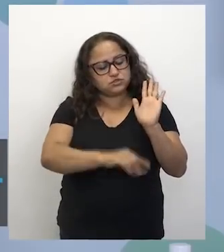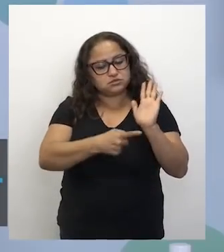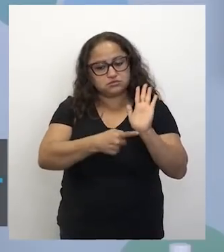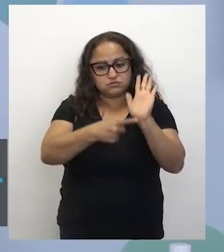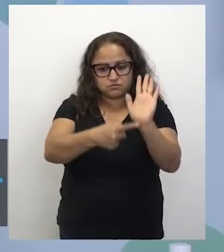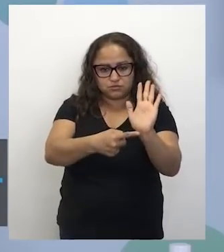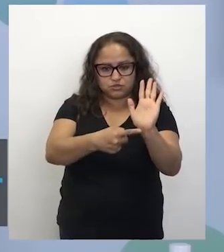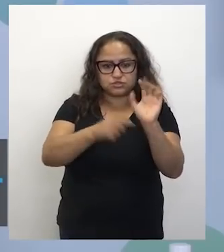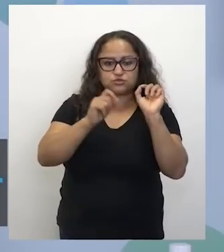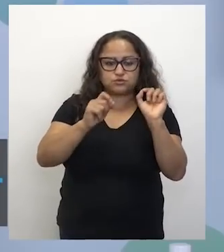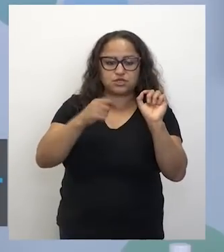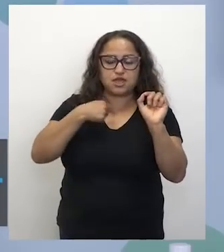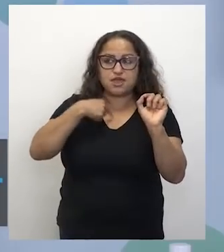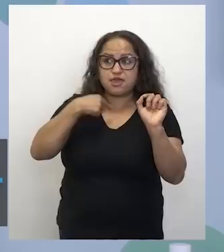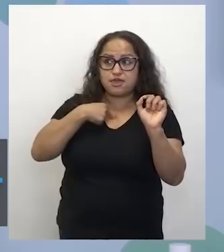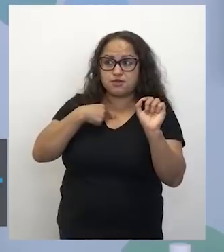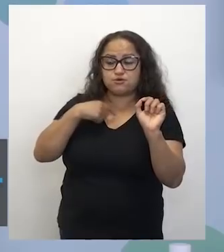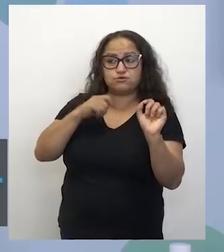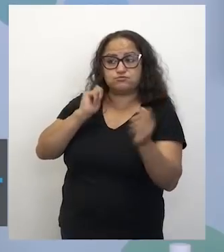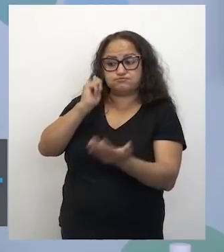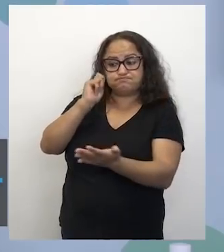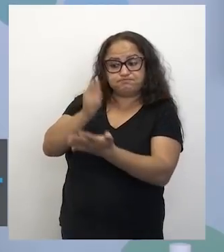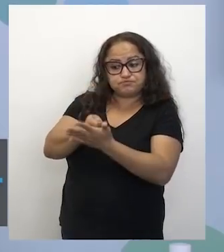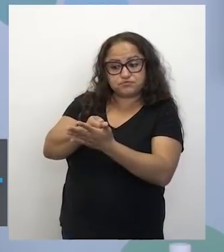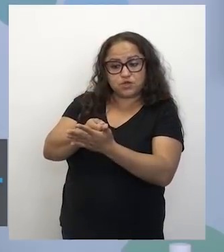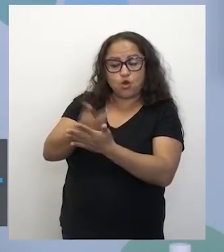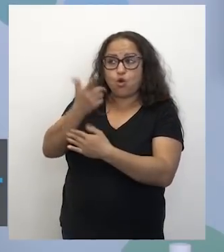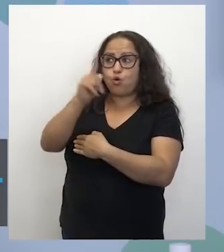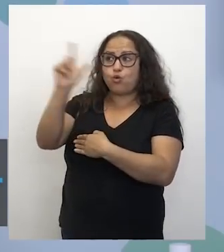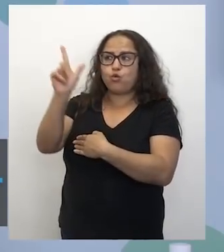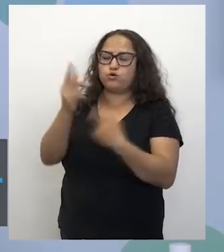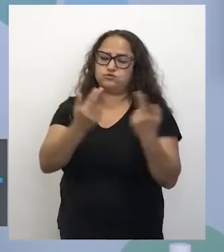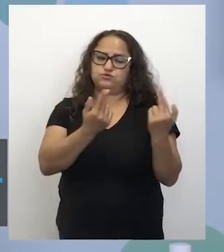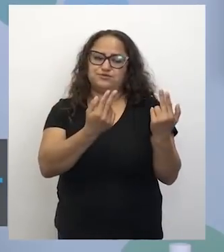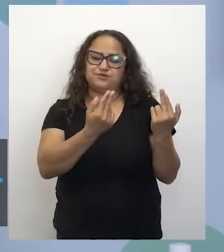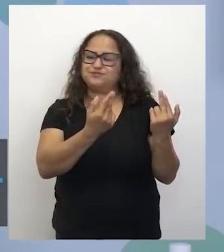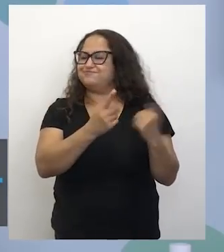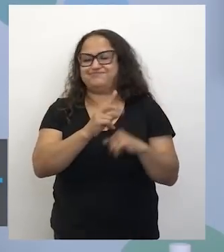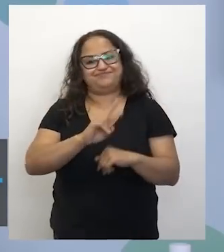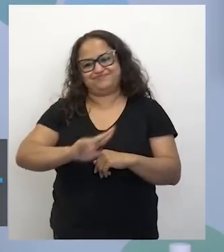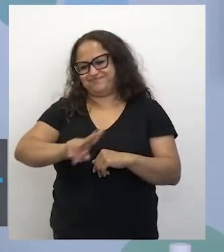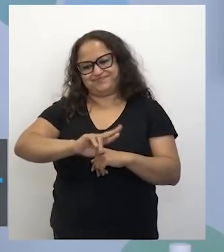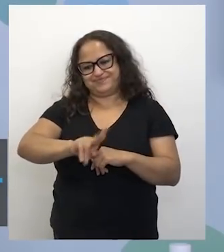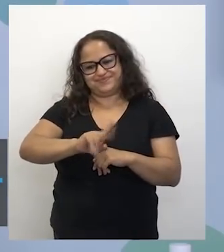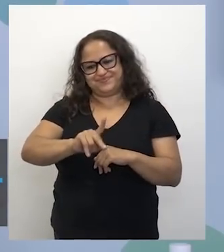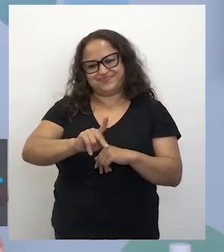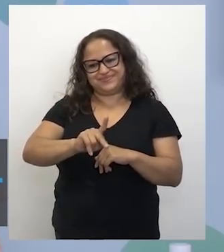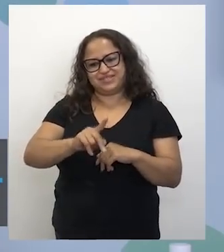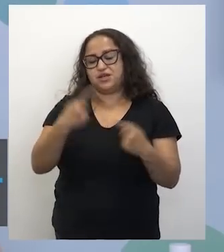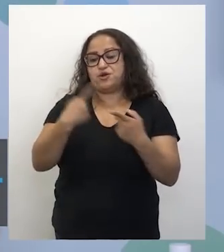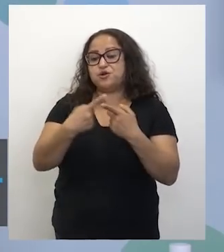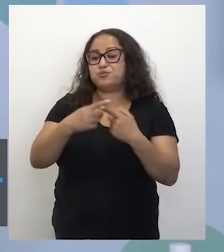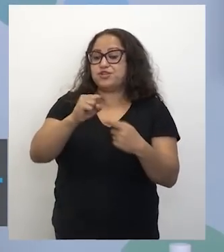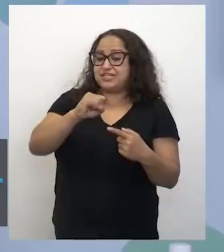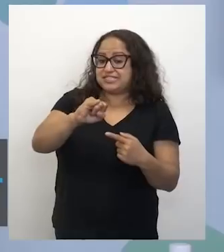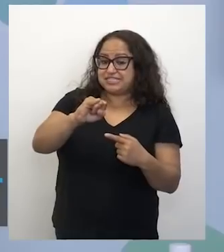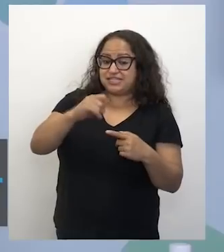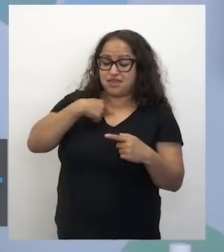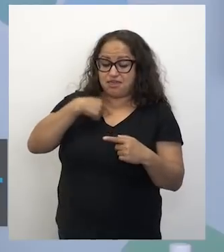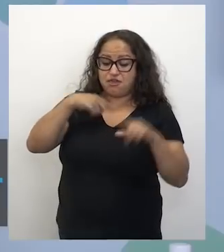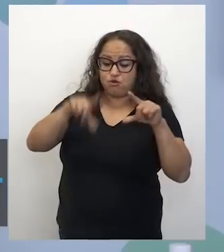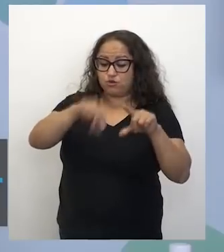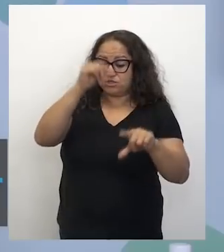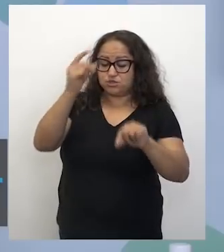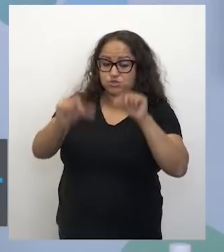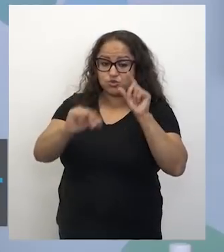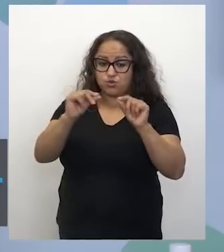verdade, uma decisão que eu tomaria, provavelmente o outro não tomaria. Né? Até porque se a gente escolhe, e só da gente